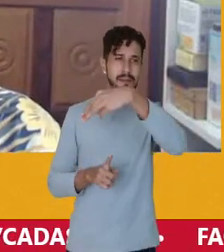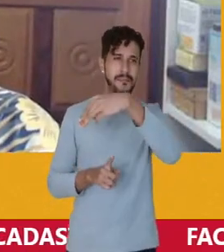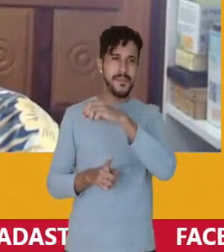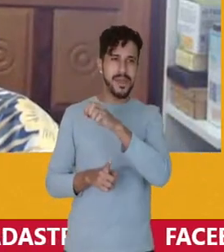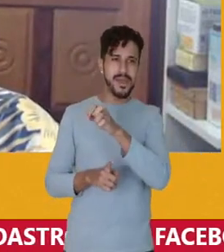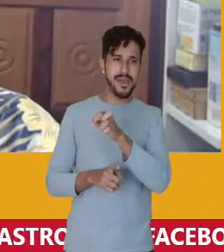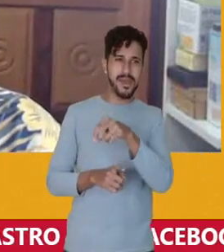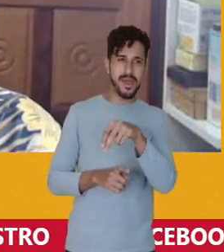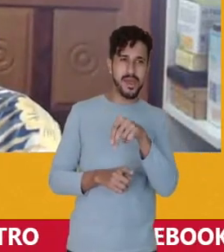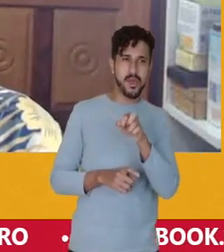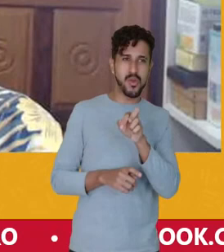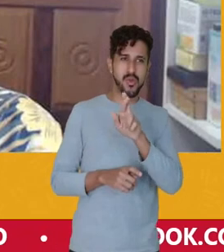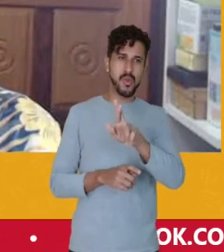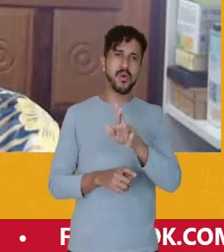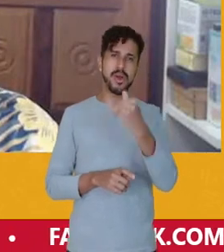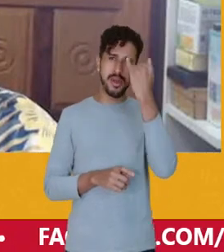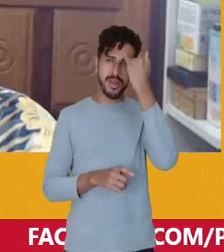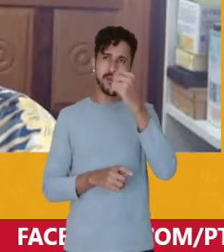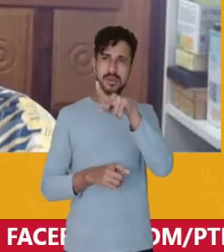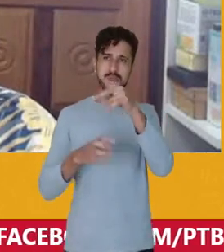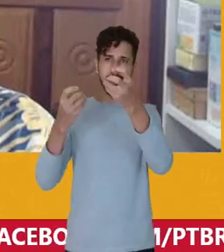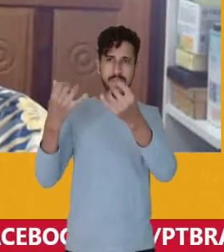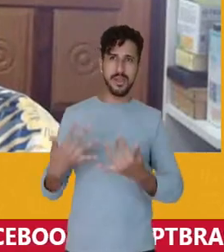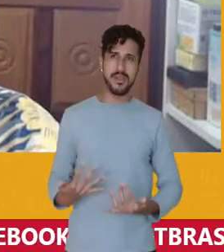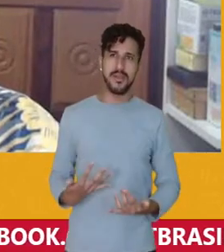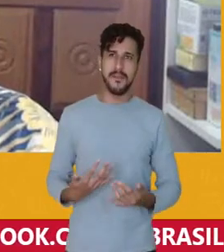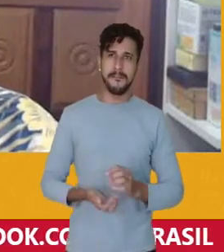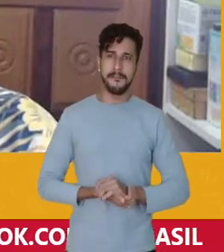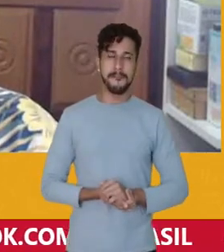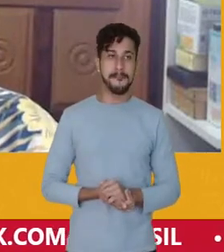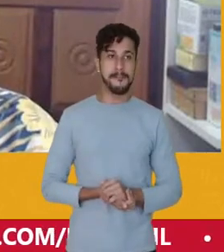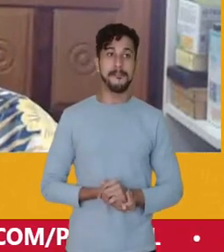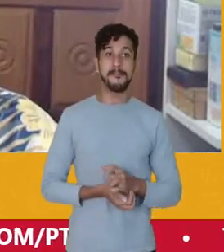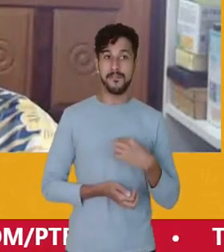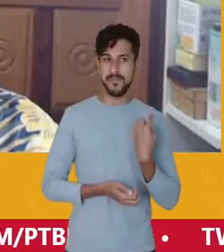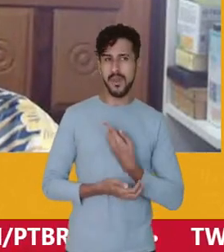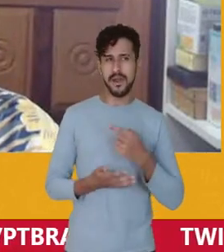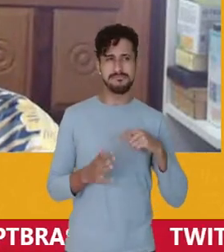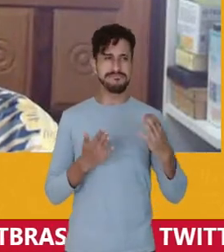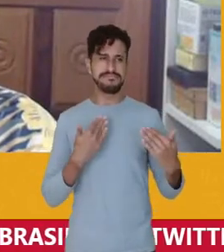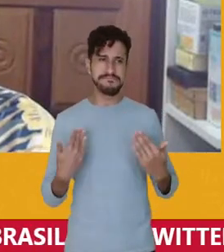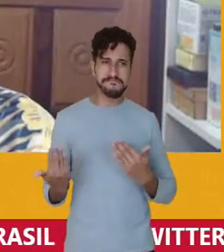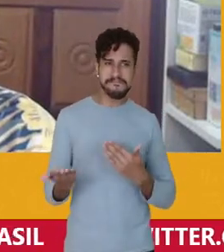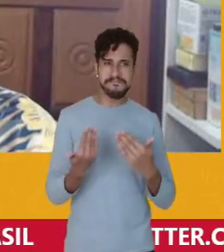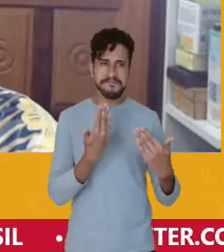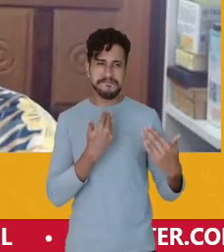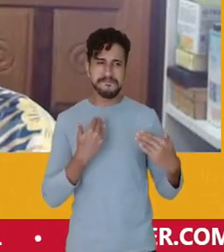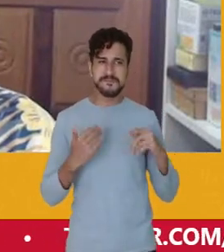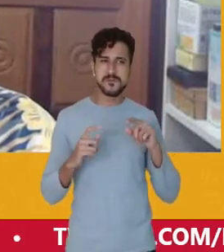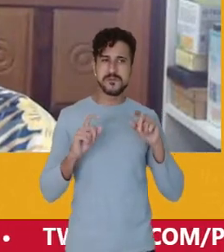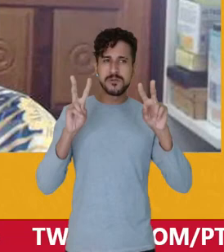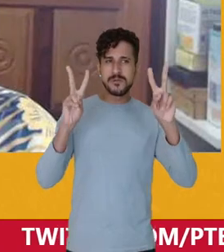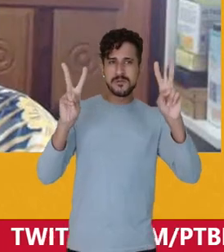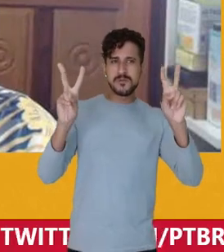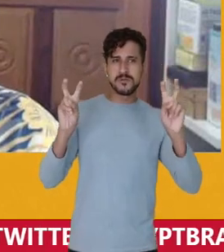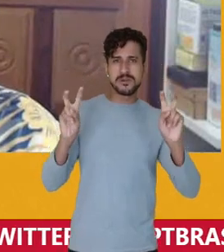você mesma falou. Bom, e já que a gente está conversando aqui sobre